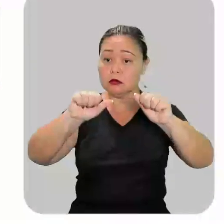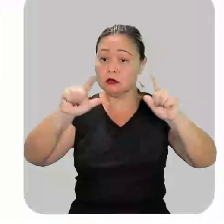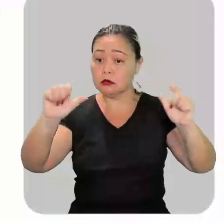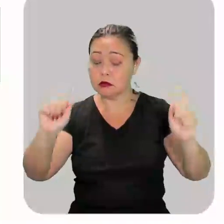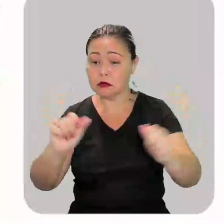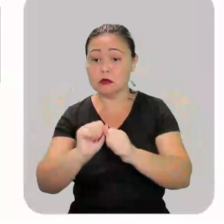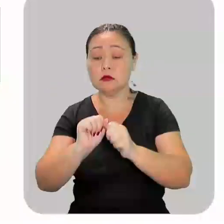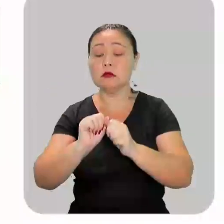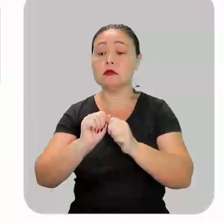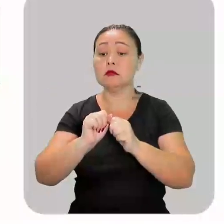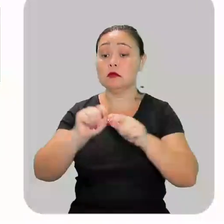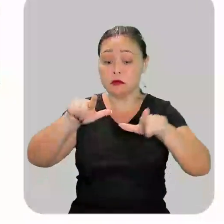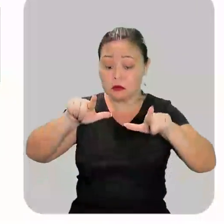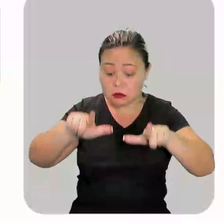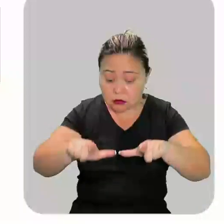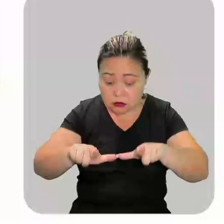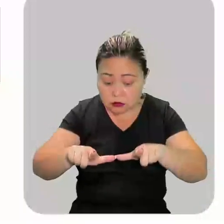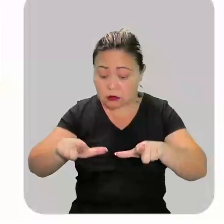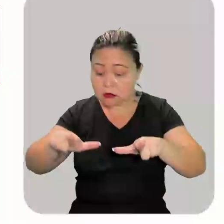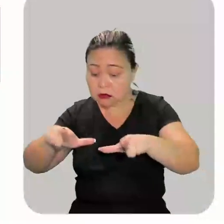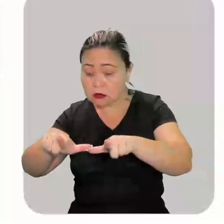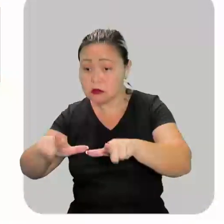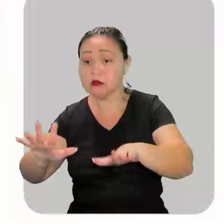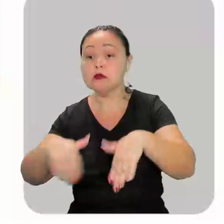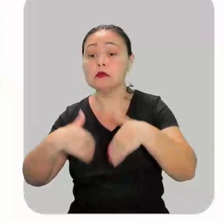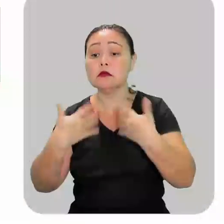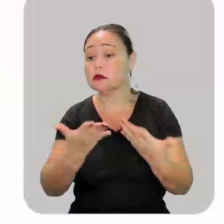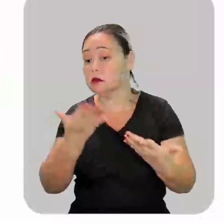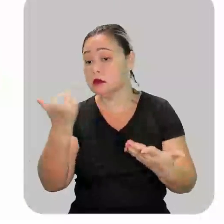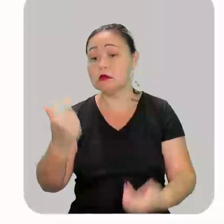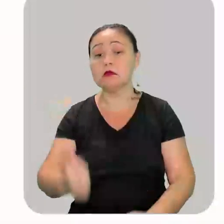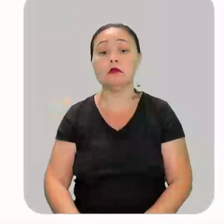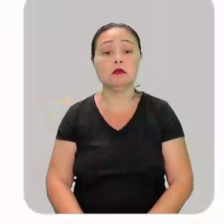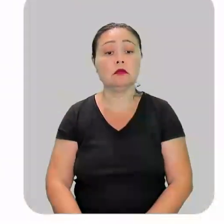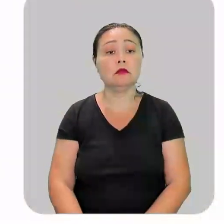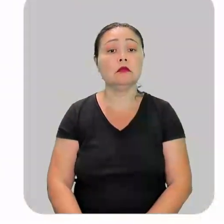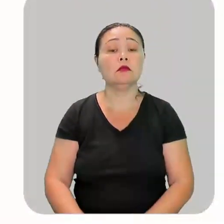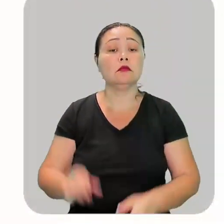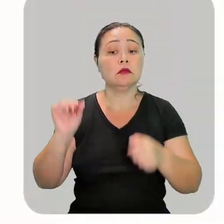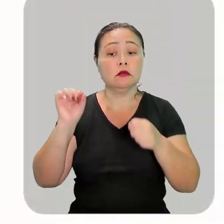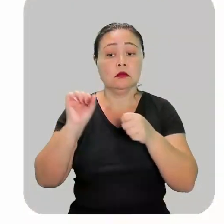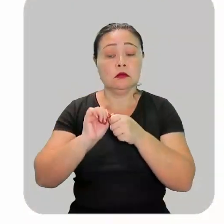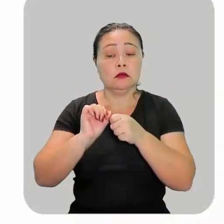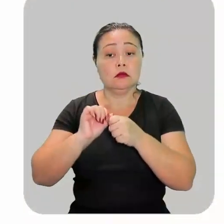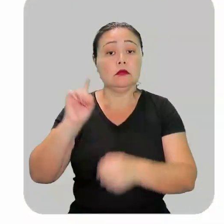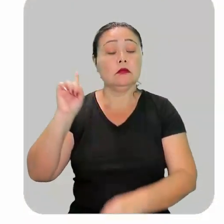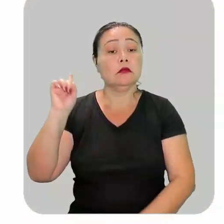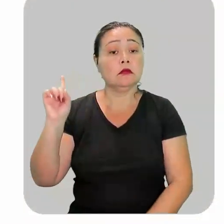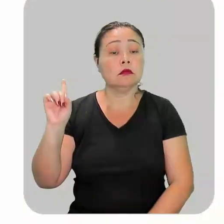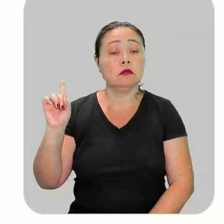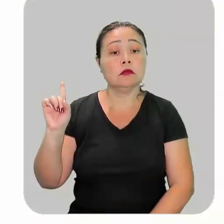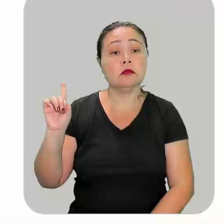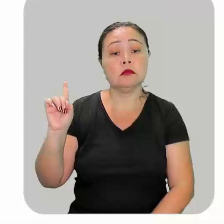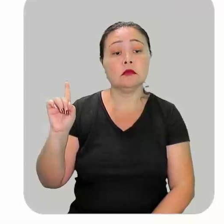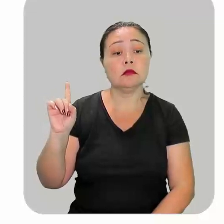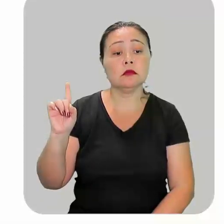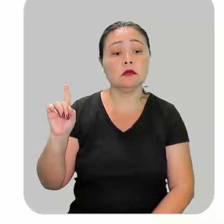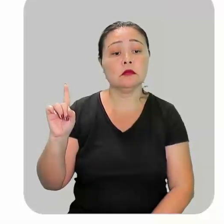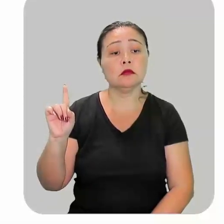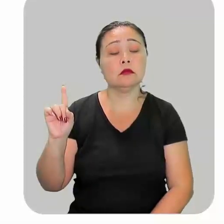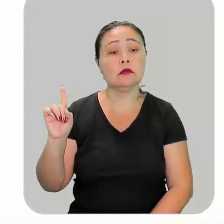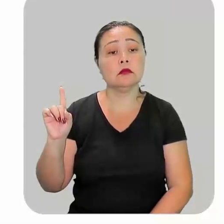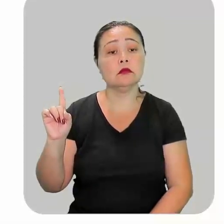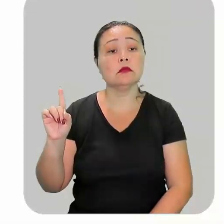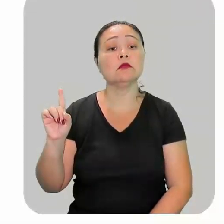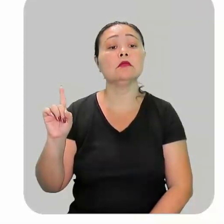área dessa peça, né? De porcelanato. Então vamos lá? Vamos fazer? Então olha aqui, temos uma